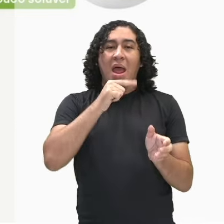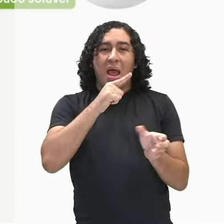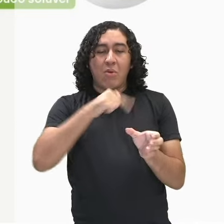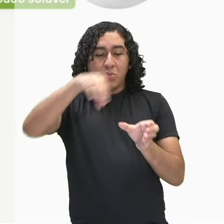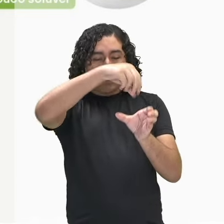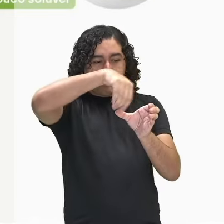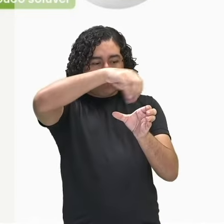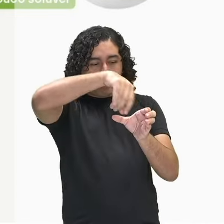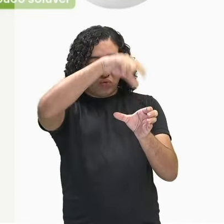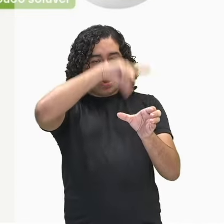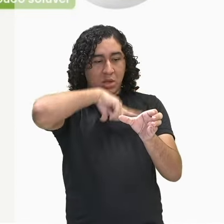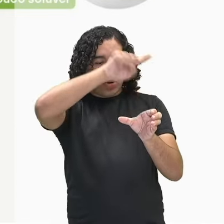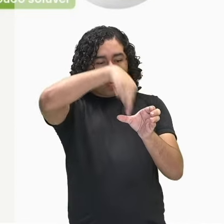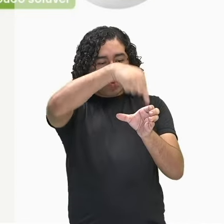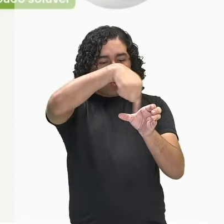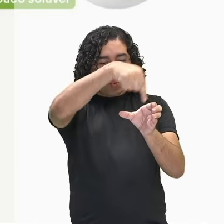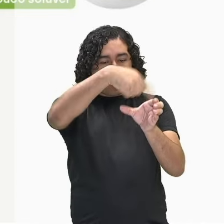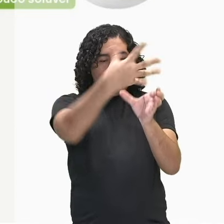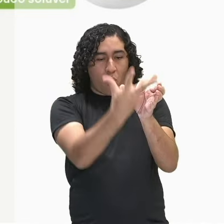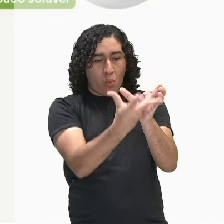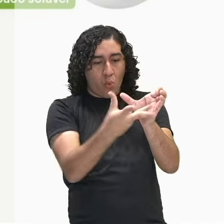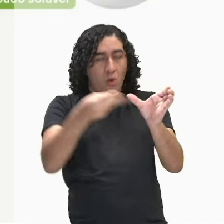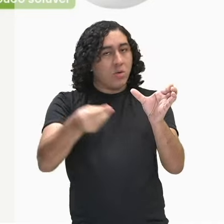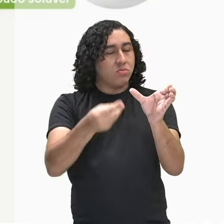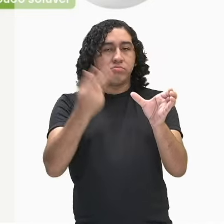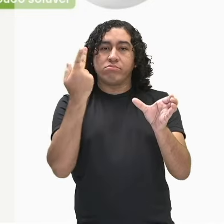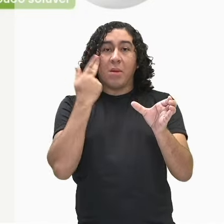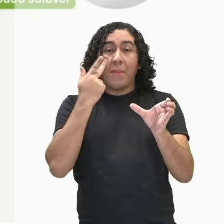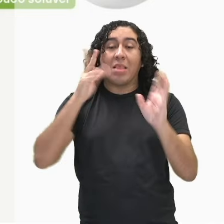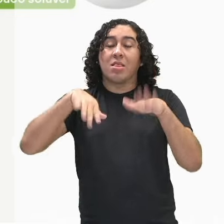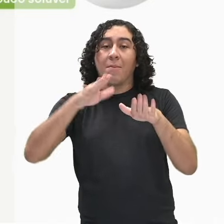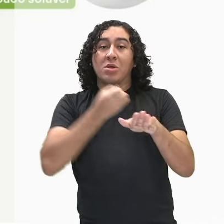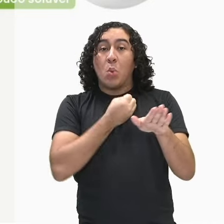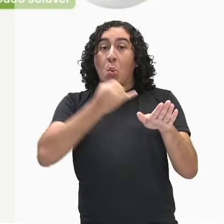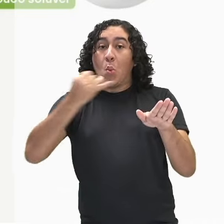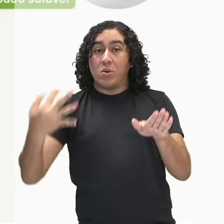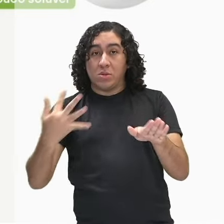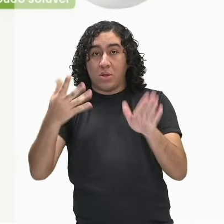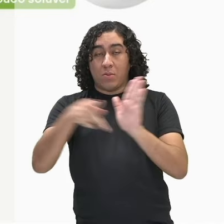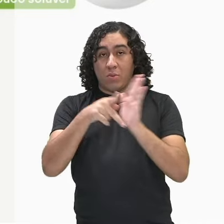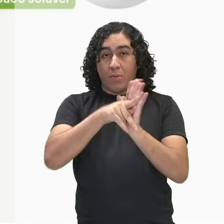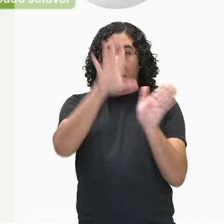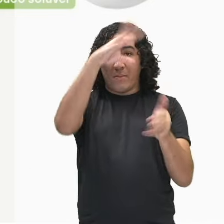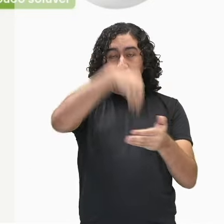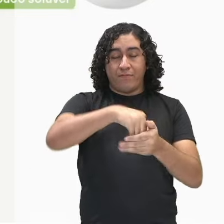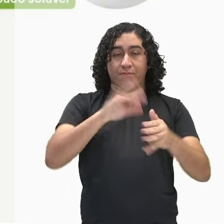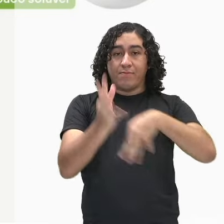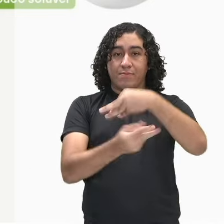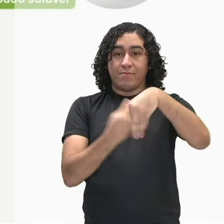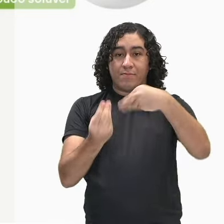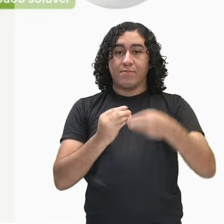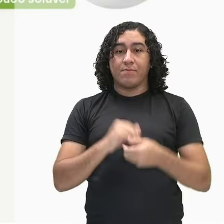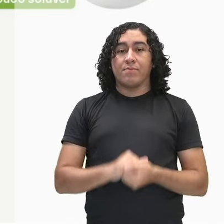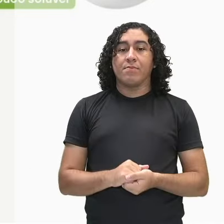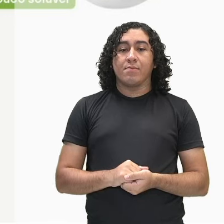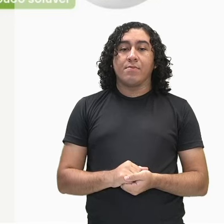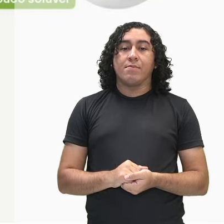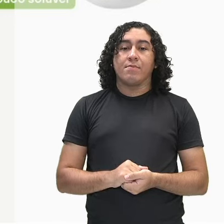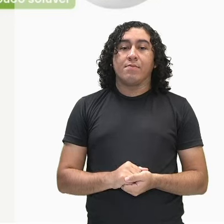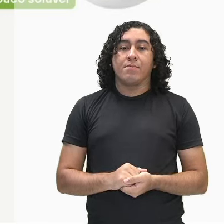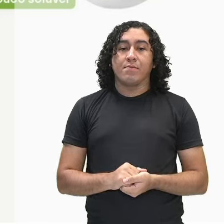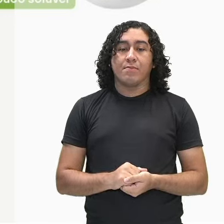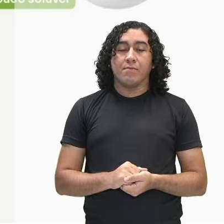apenas uma determinada quantidade de açúcar aí na solução, né? Nós temos aqui uma substância